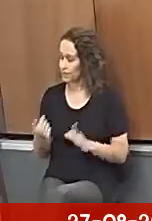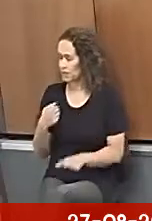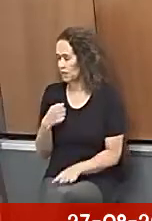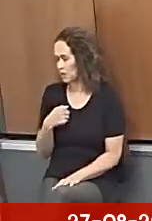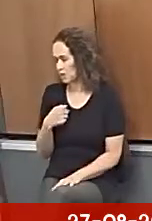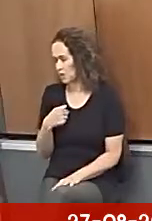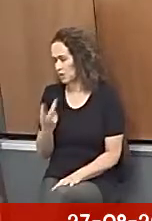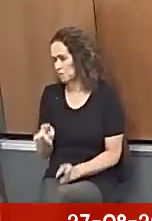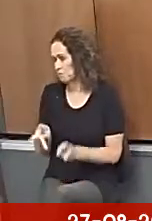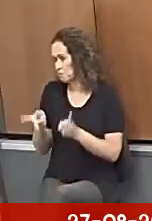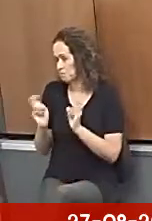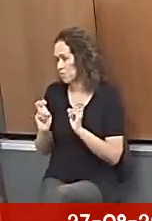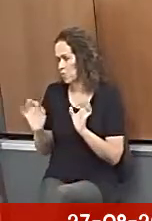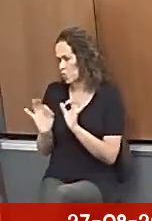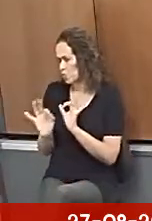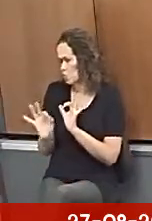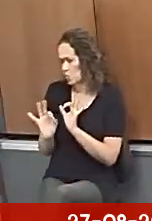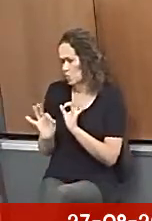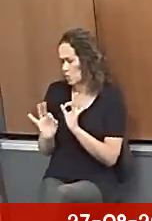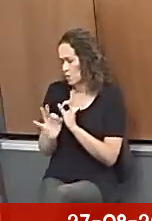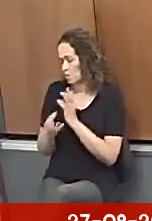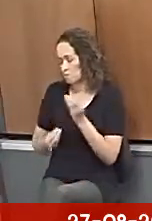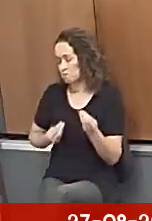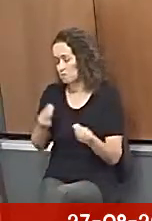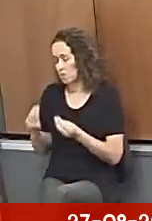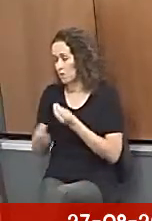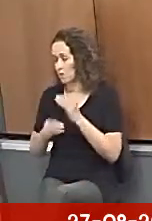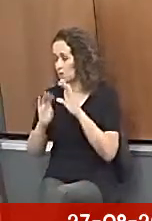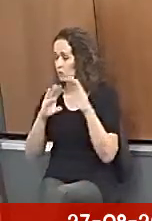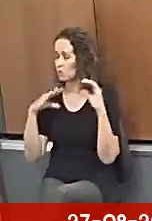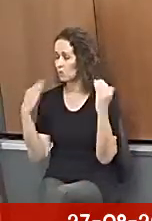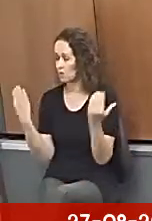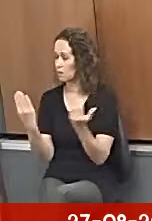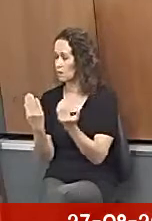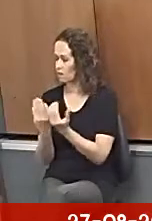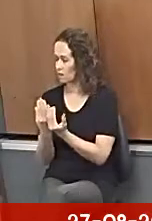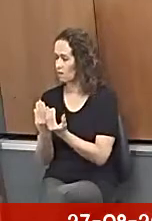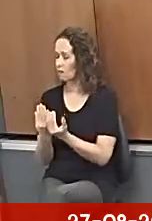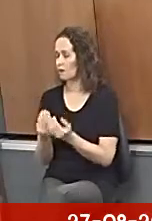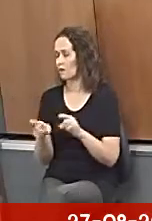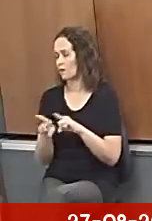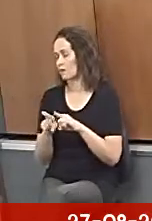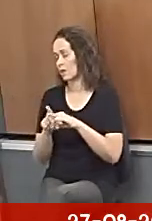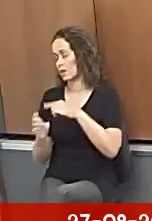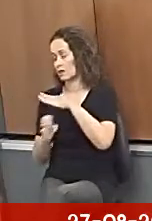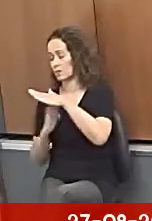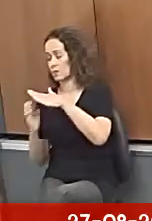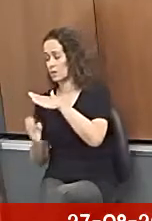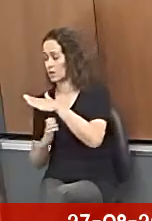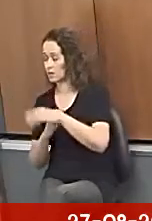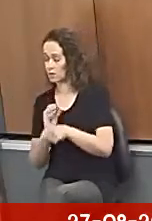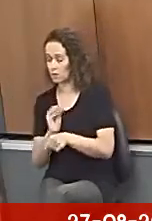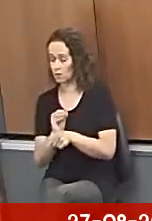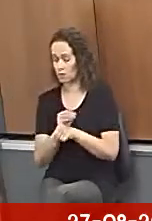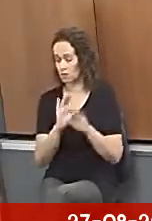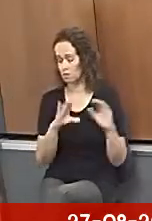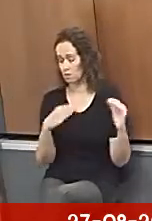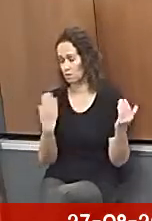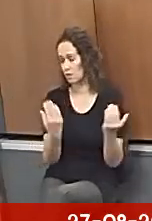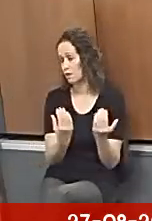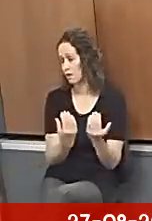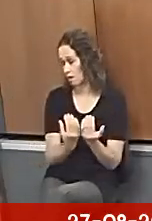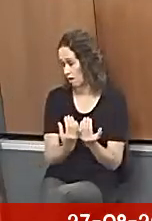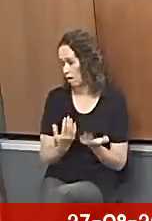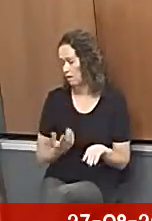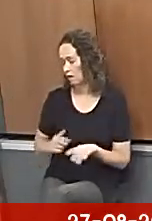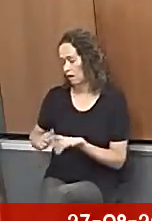tinha percebido o quanto o mineirão ea empresa que a gestora do estádio é ineficiente